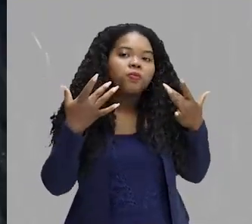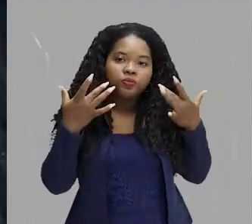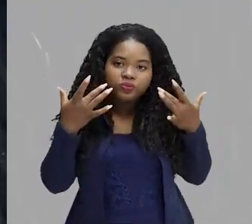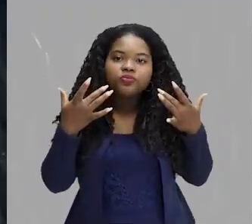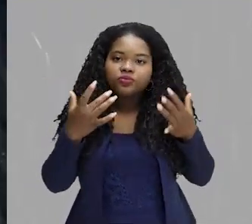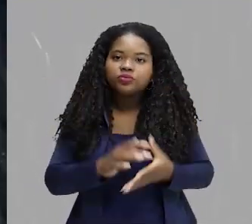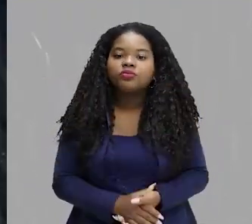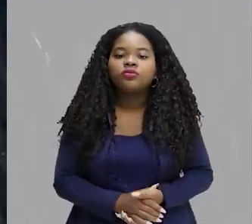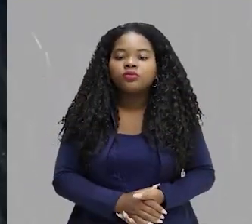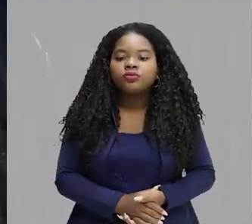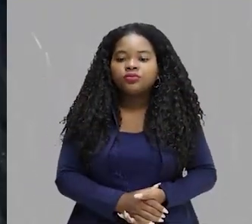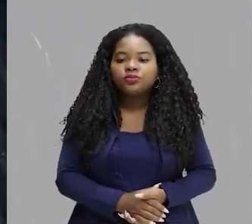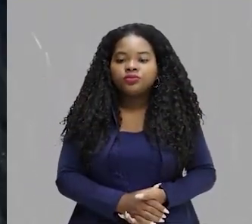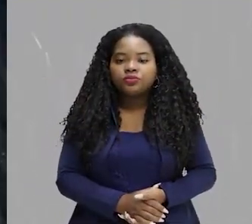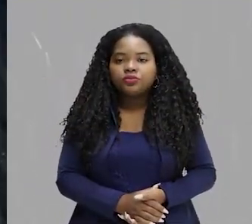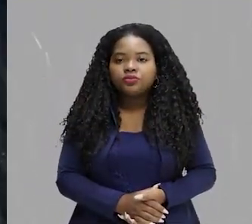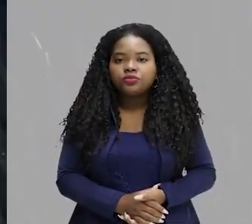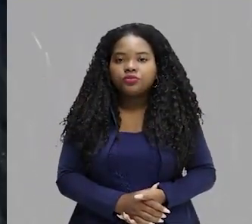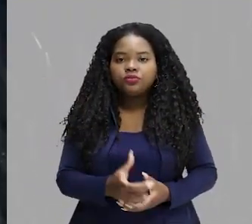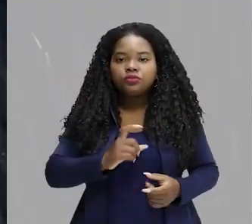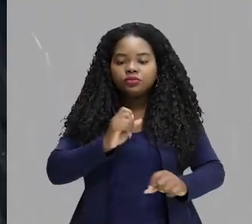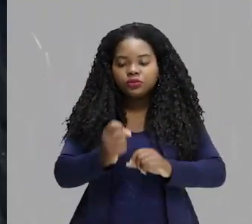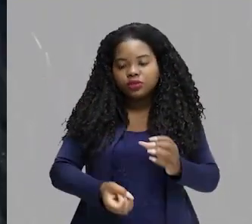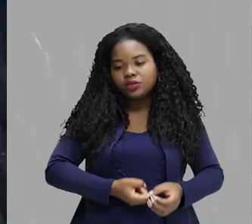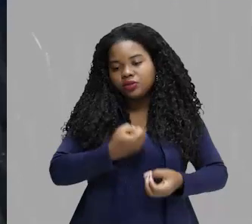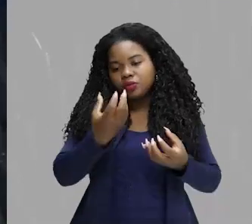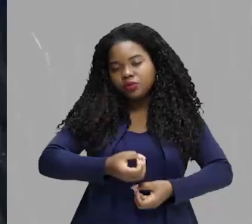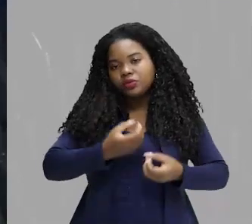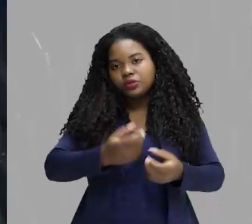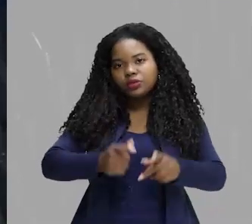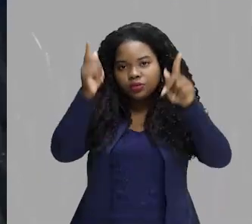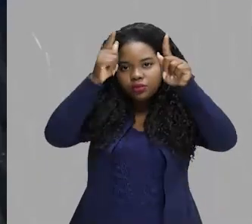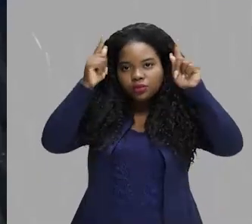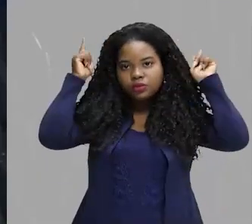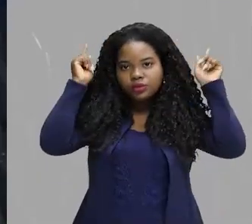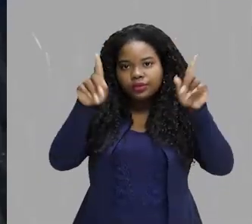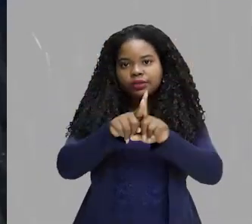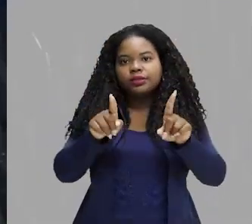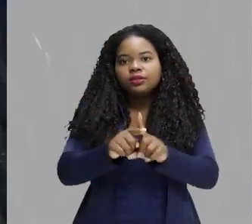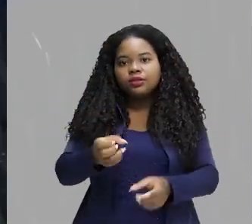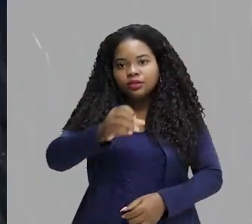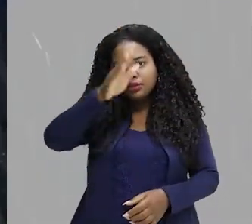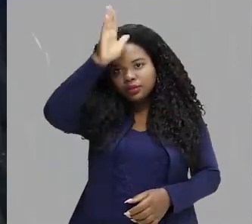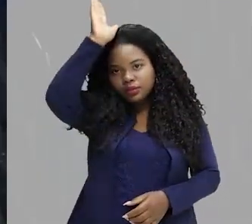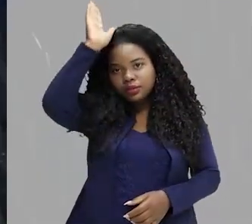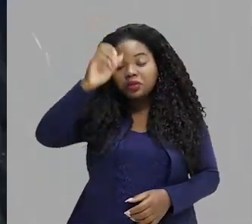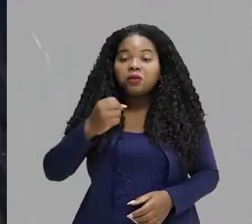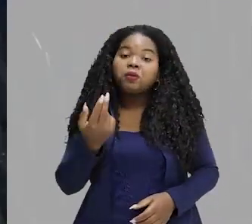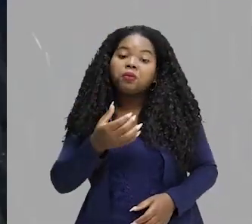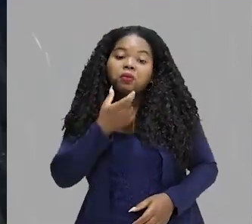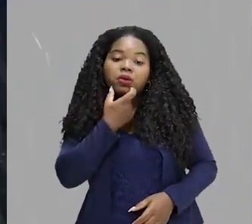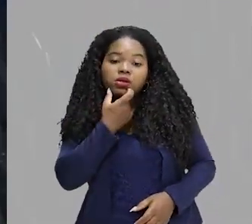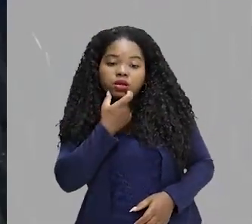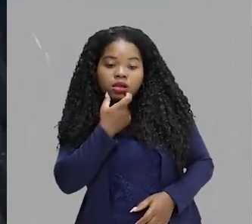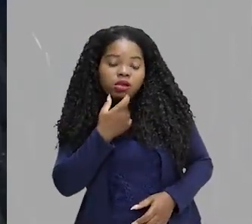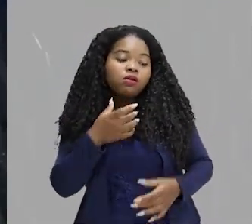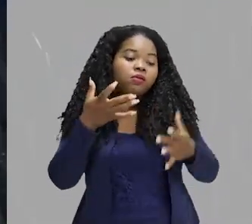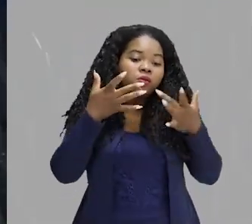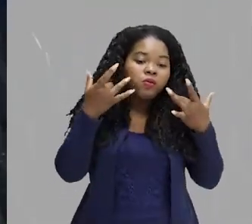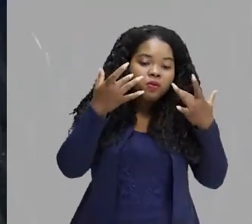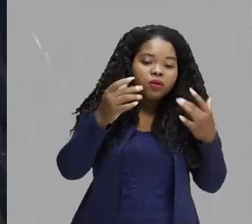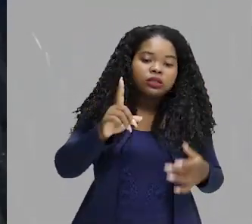nos períodos clássicos, como, por exemplo, as produções gregas e romanas, ou mesmo as inglesas, com o teatro dramático que